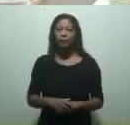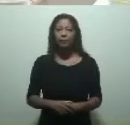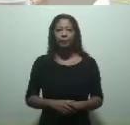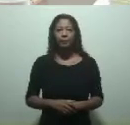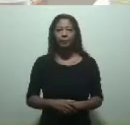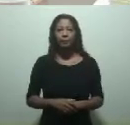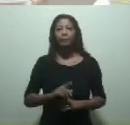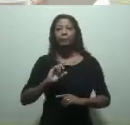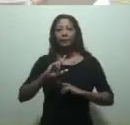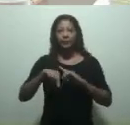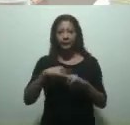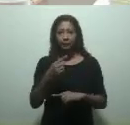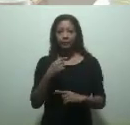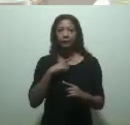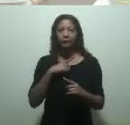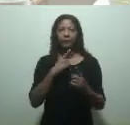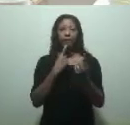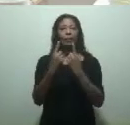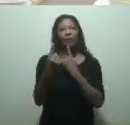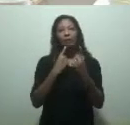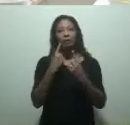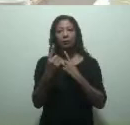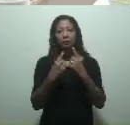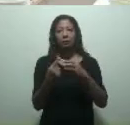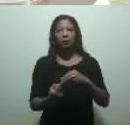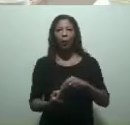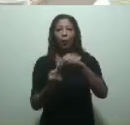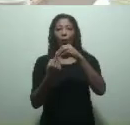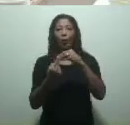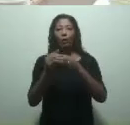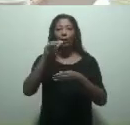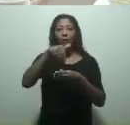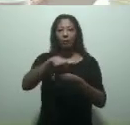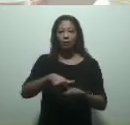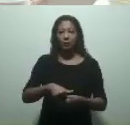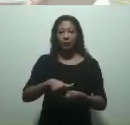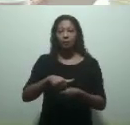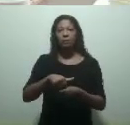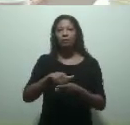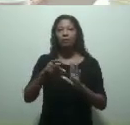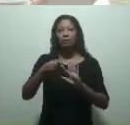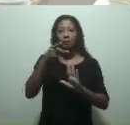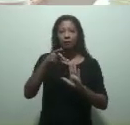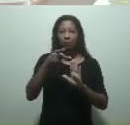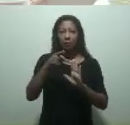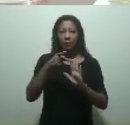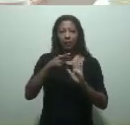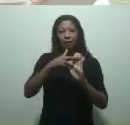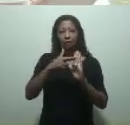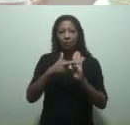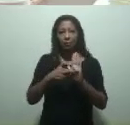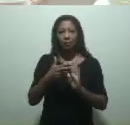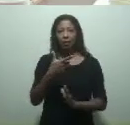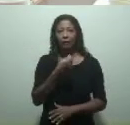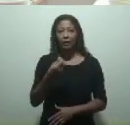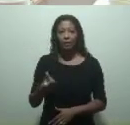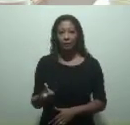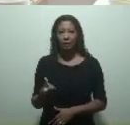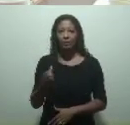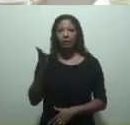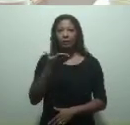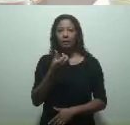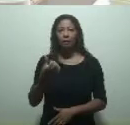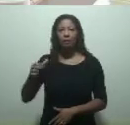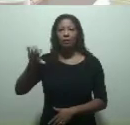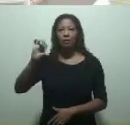foi colocado em discussão e em única votação o projeto de resolução número 26/2019, autor Poder